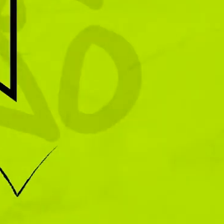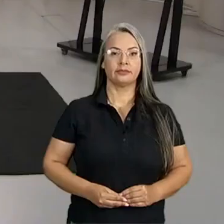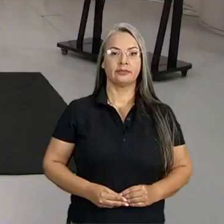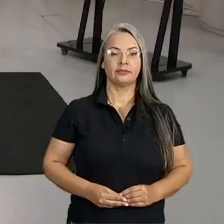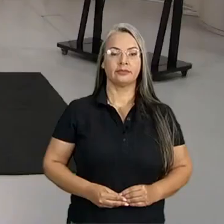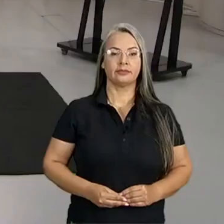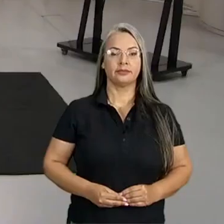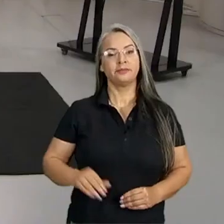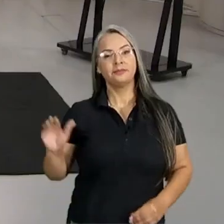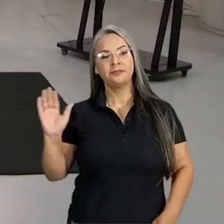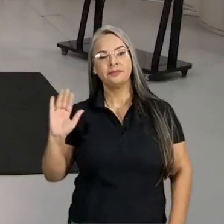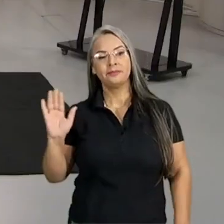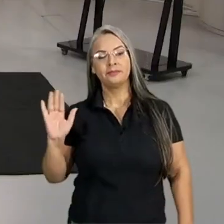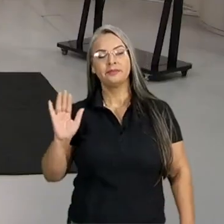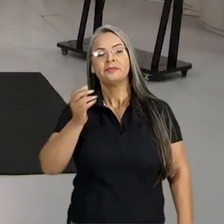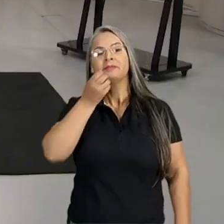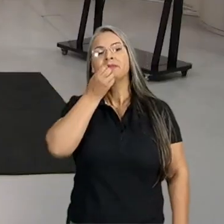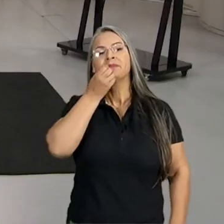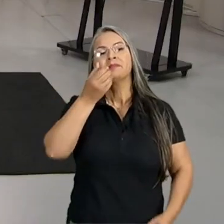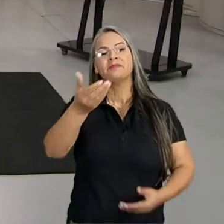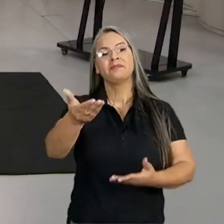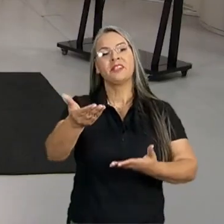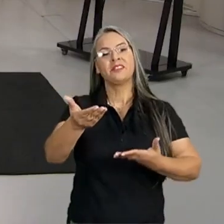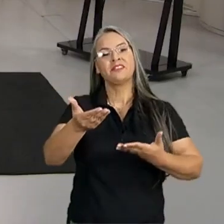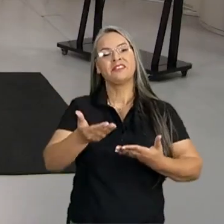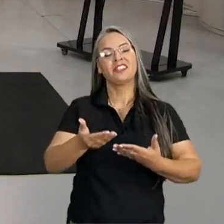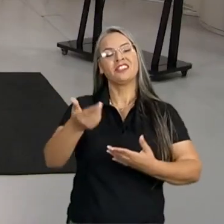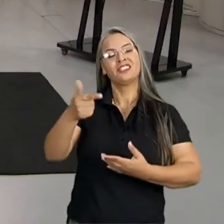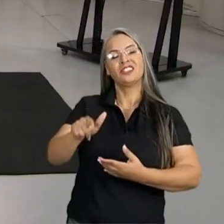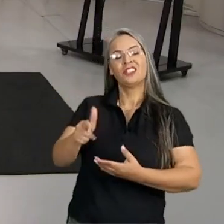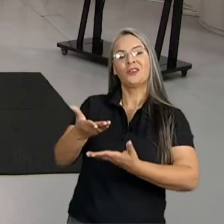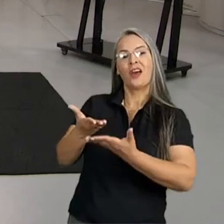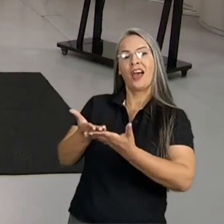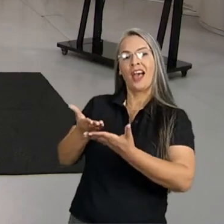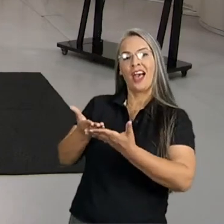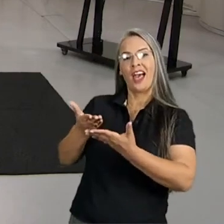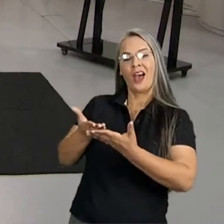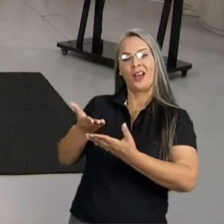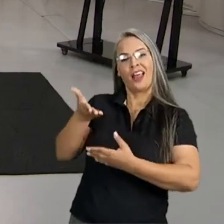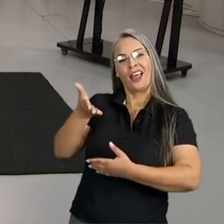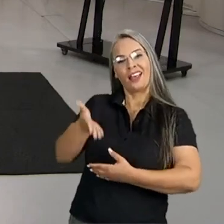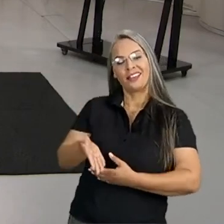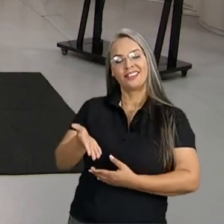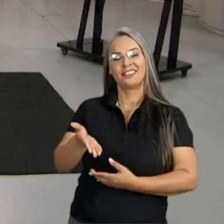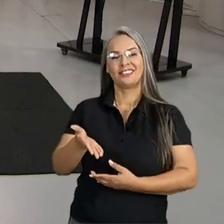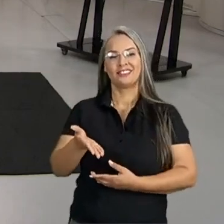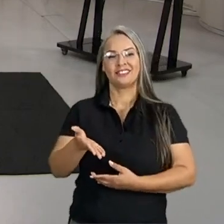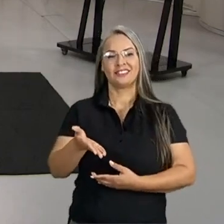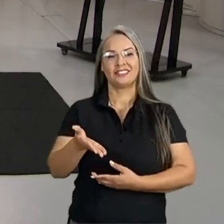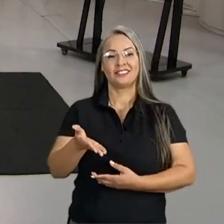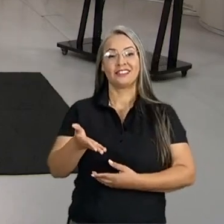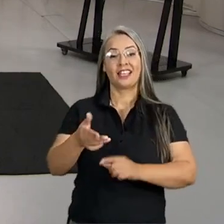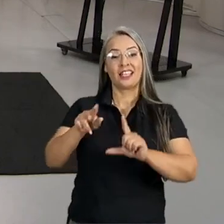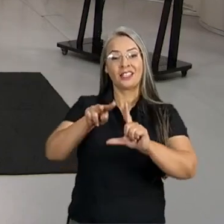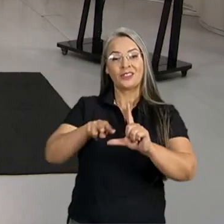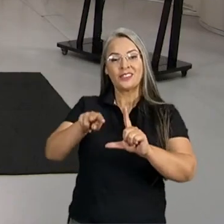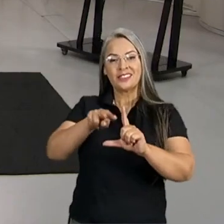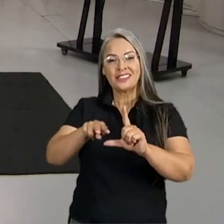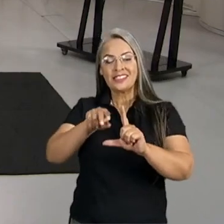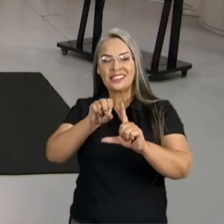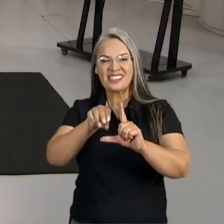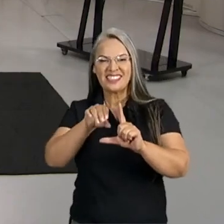Olá seja muito bem-vindo a mais uma aula de itinerário informativo aqui no Se Liga na educação